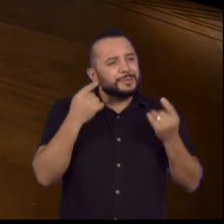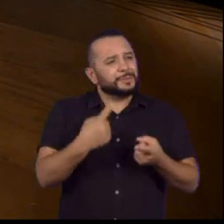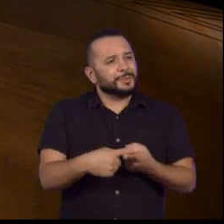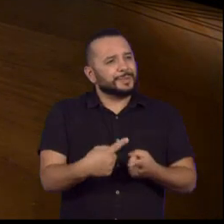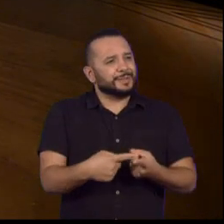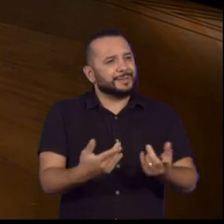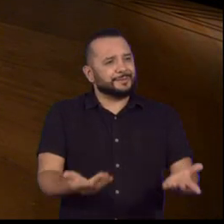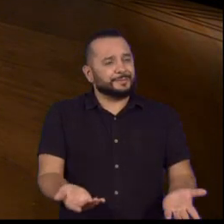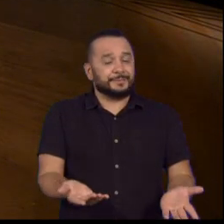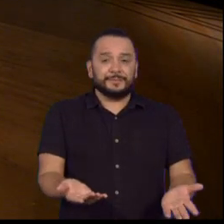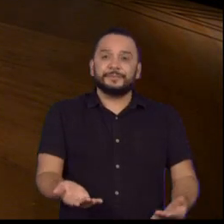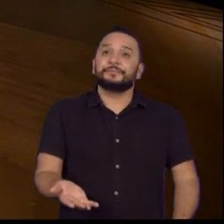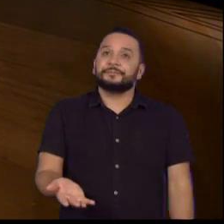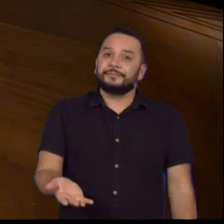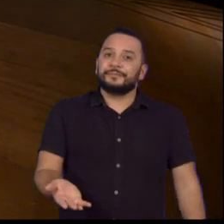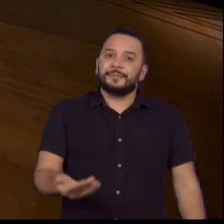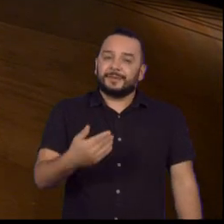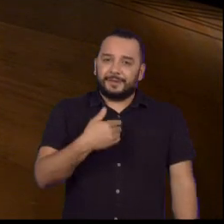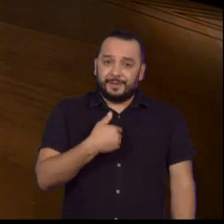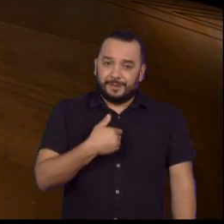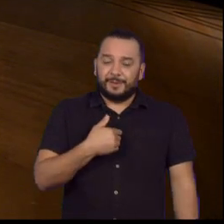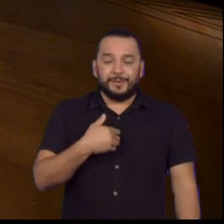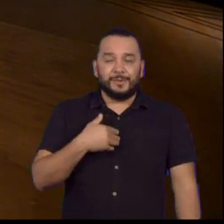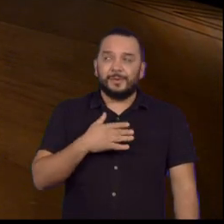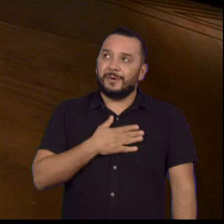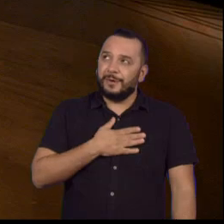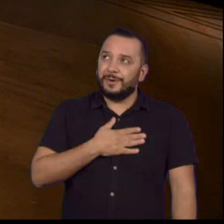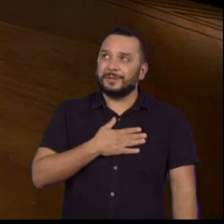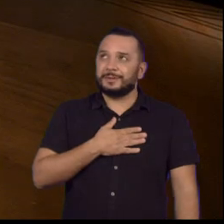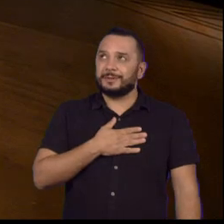O ator, eu gosto do ator, da atriz,